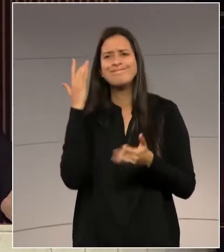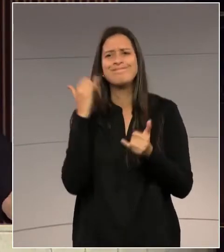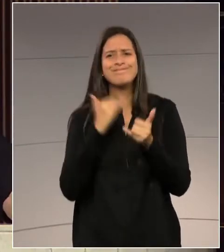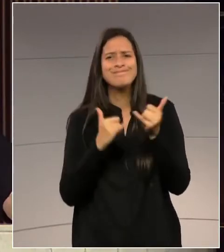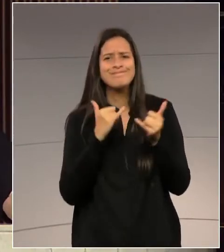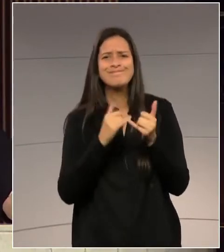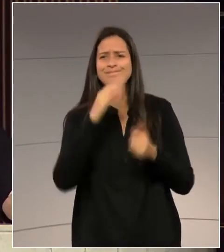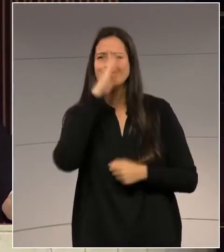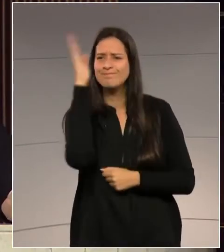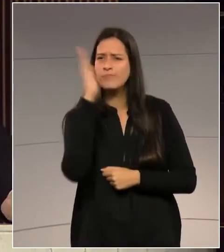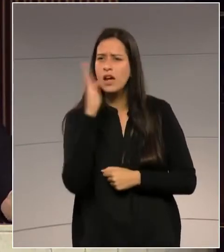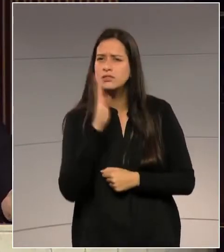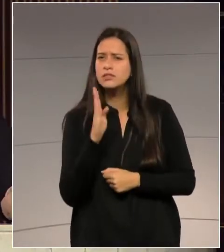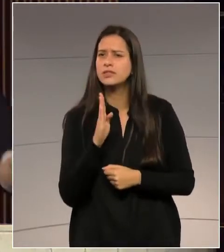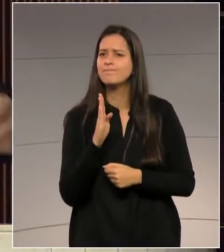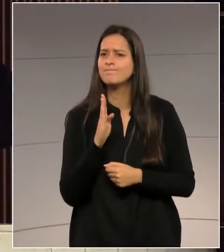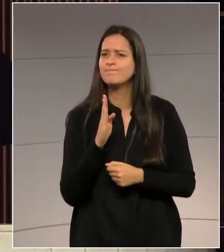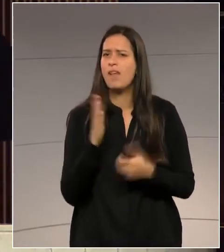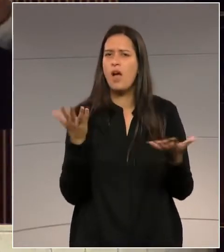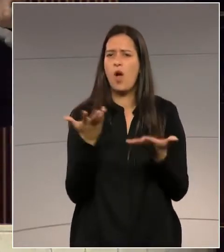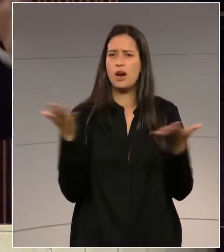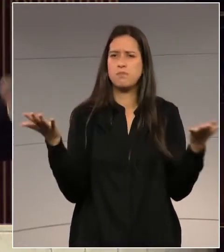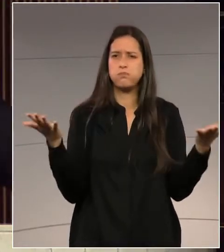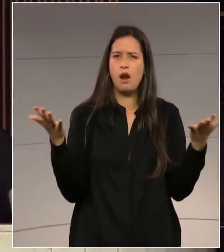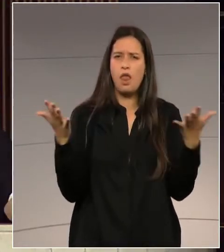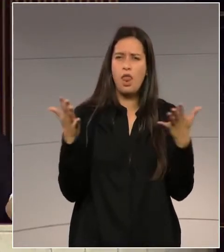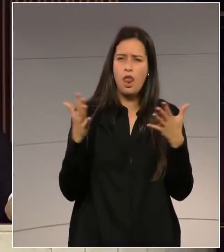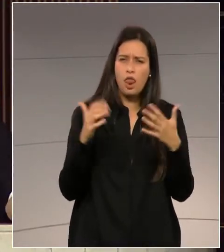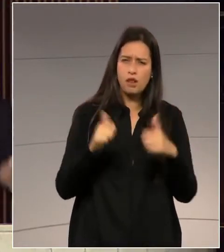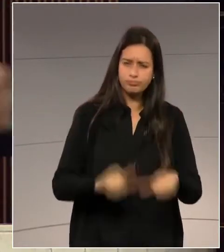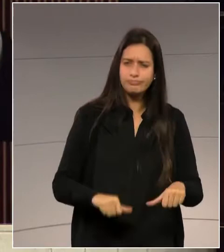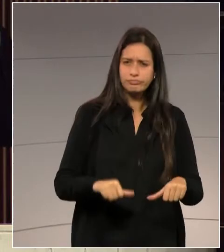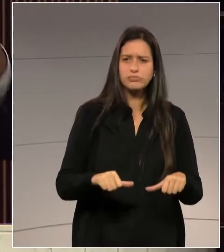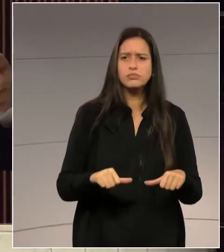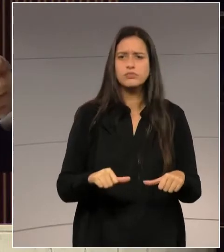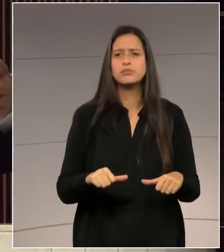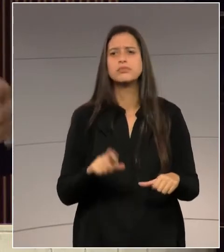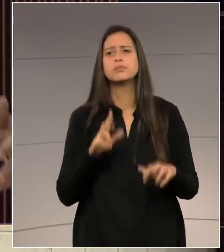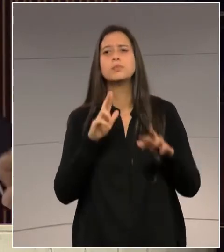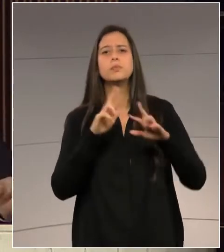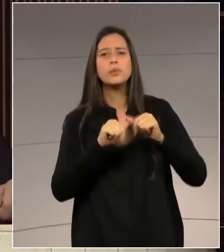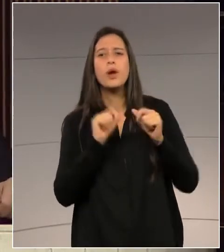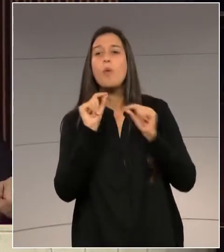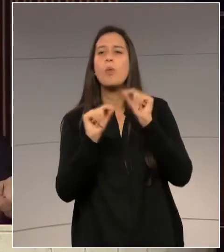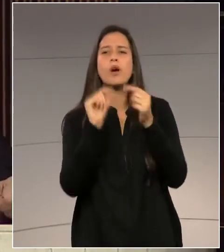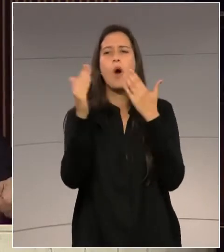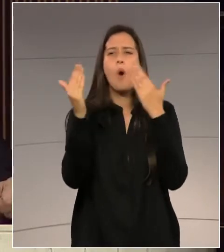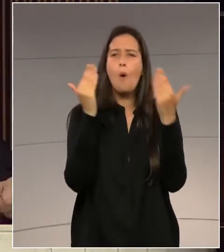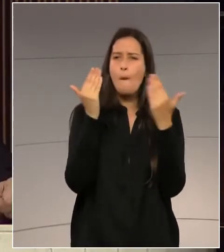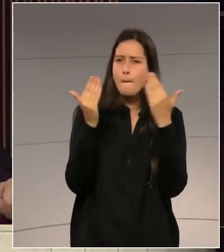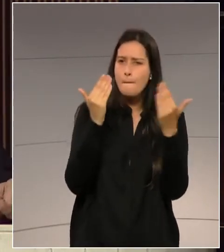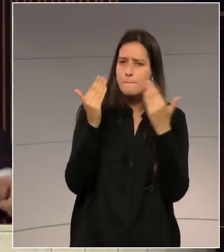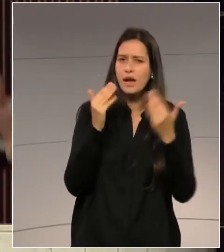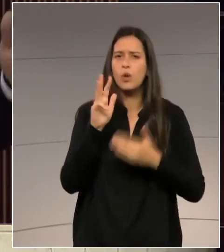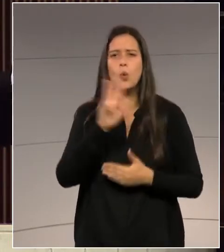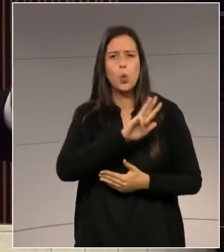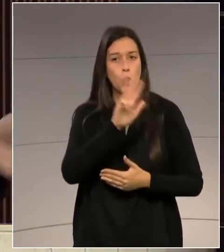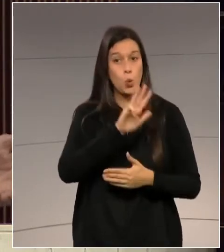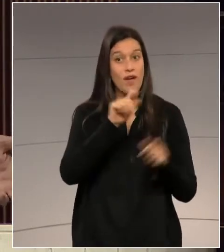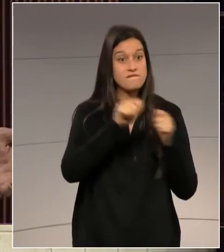muito a incomodação é de uma comparação do que o lula fez com que o funcionário deixa de fazer